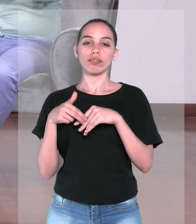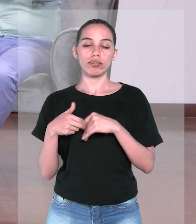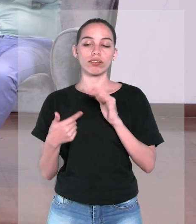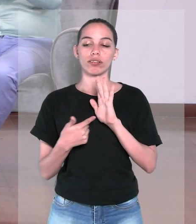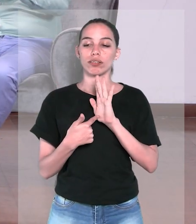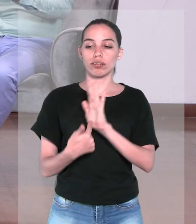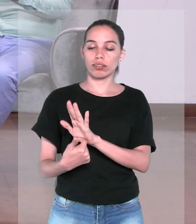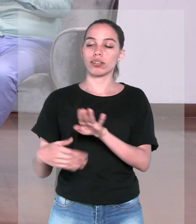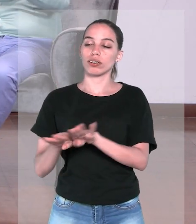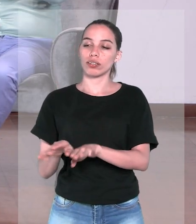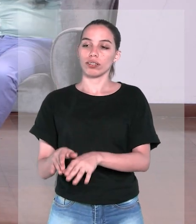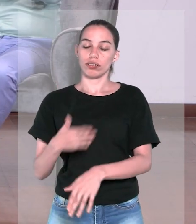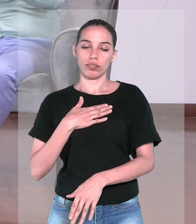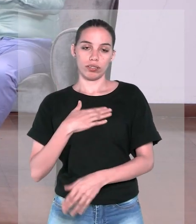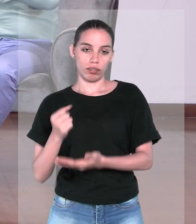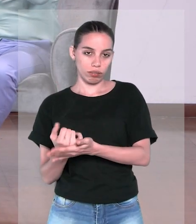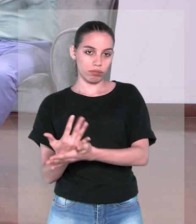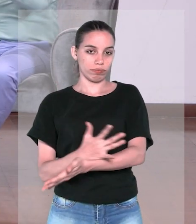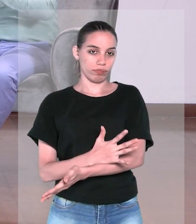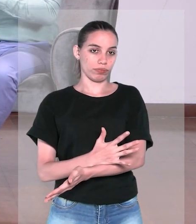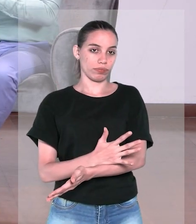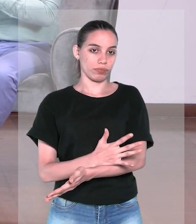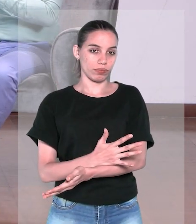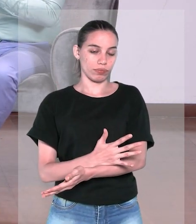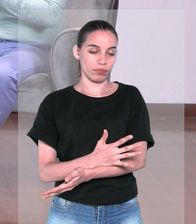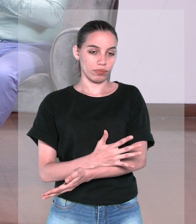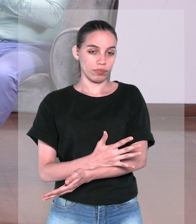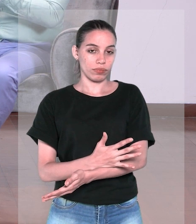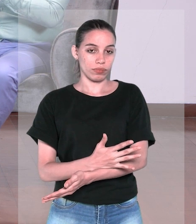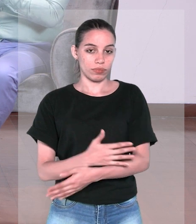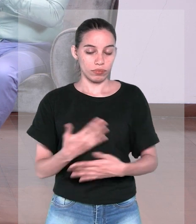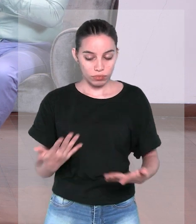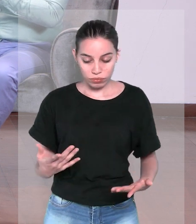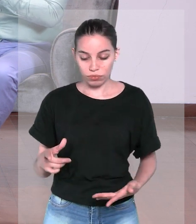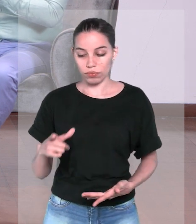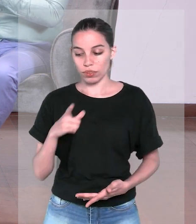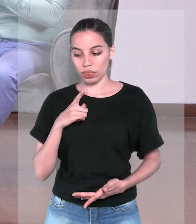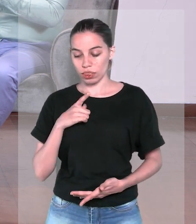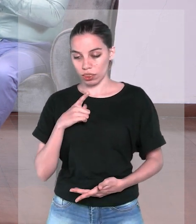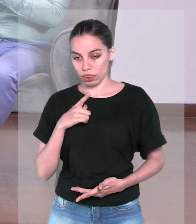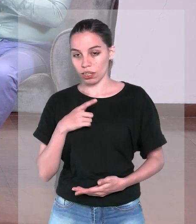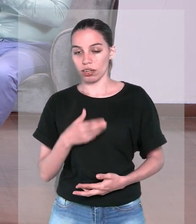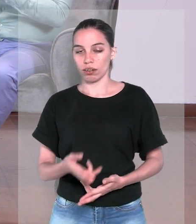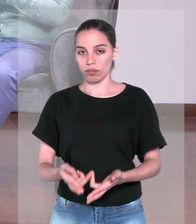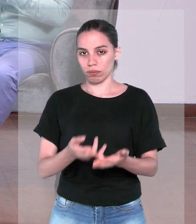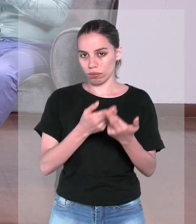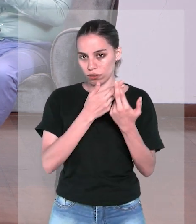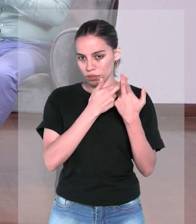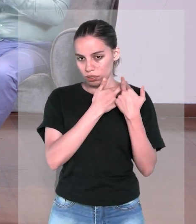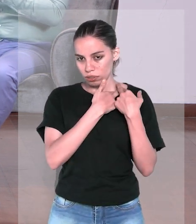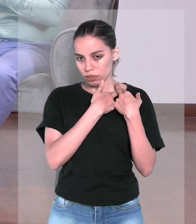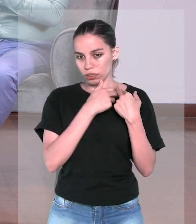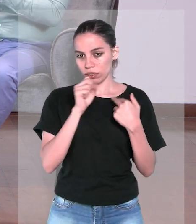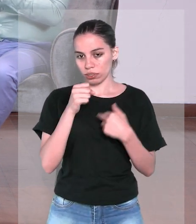posso dizer tudo que eu penso, tudo que eu quero, tudo que eu acho, e eu não me importo com o seu Estado. Então, você tem